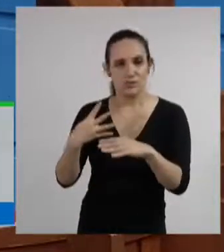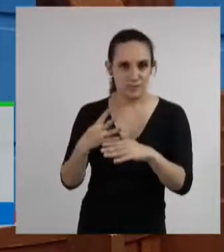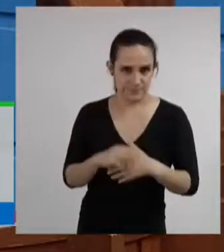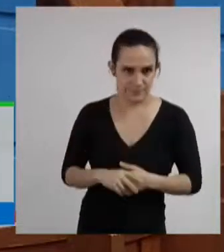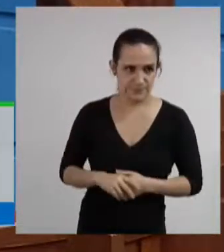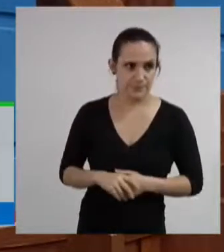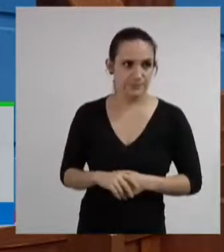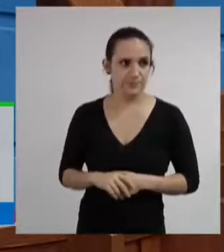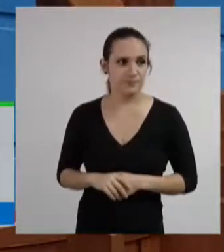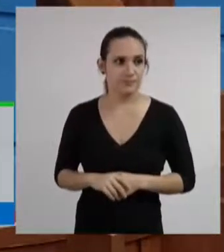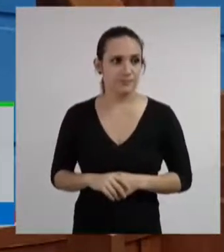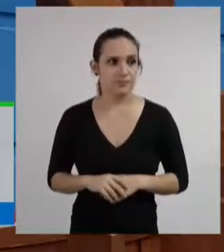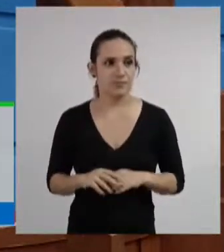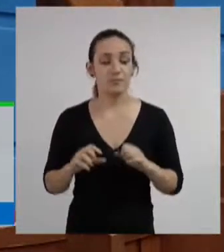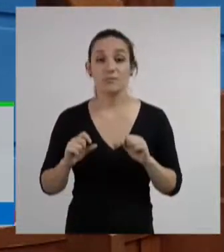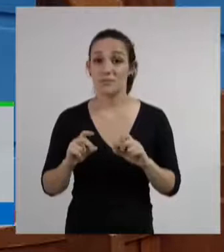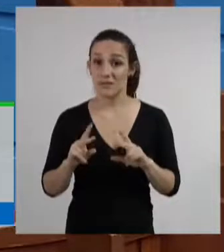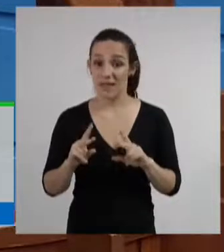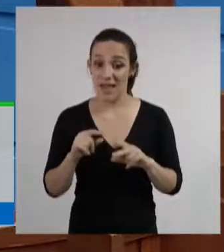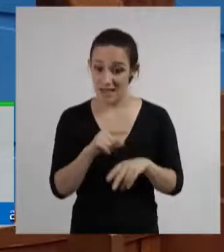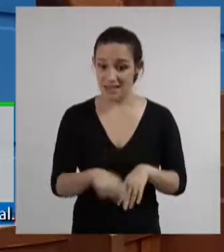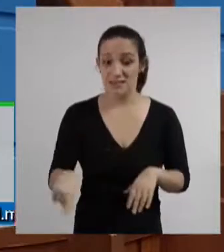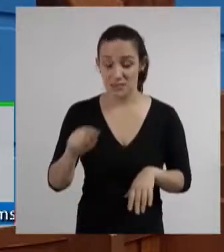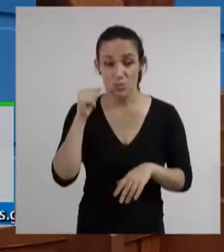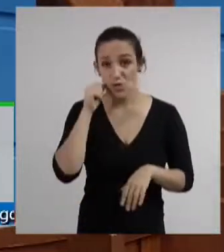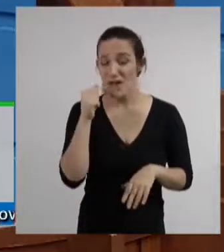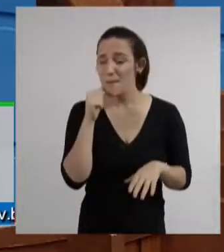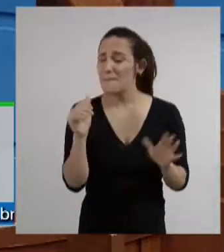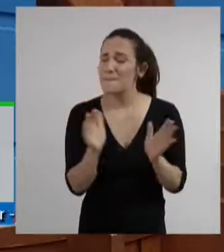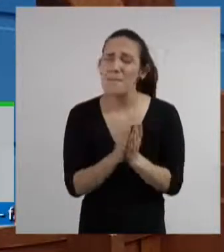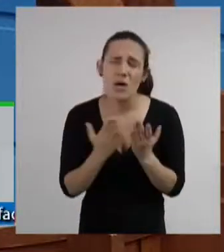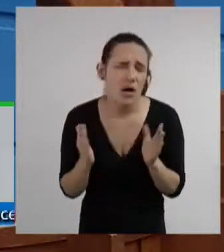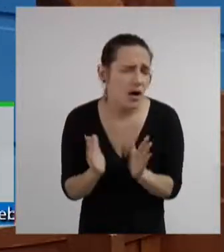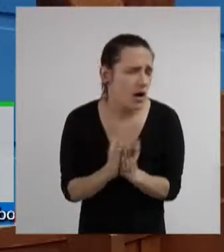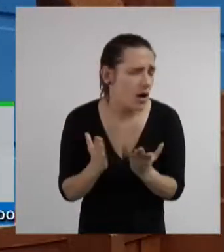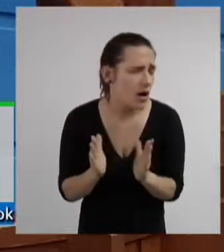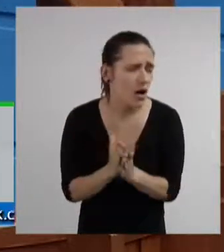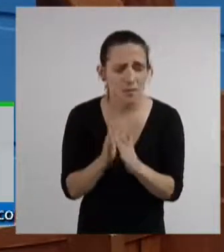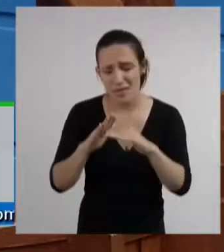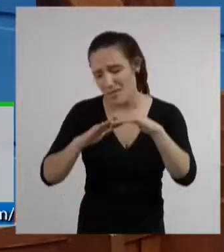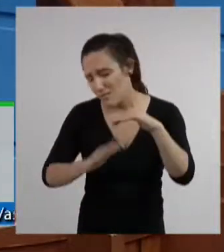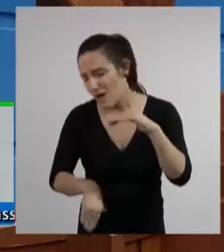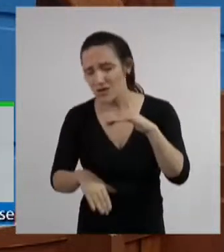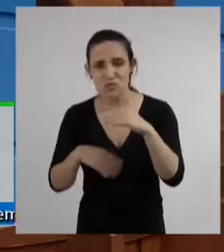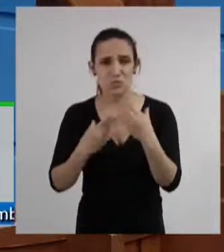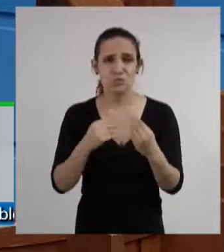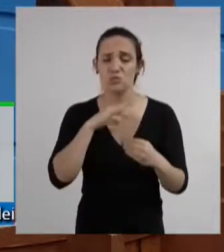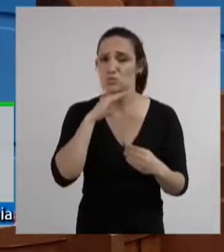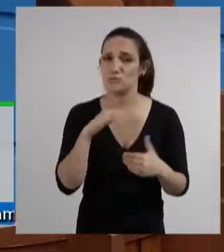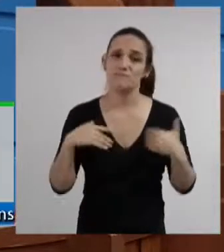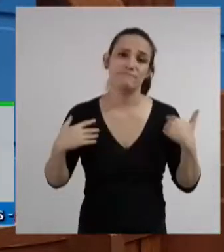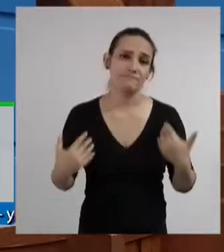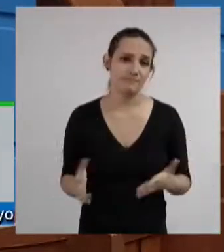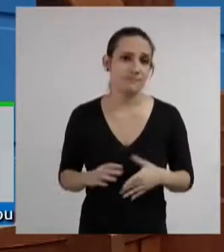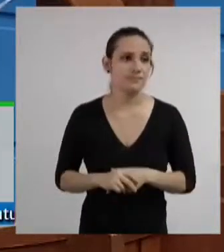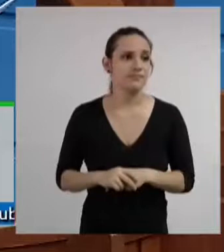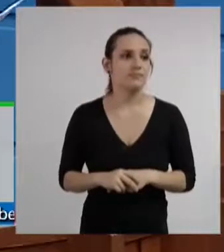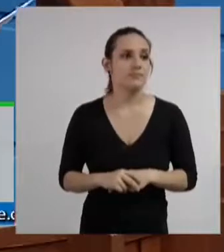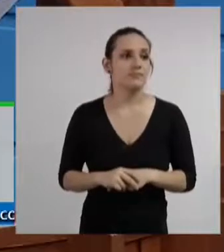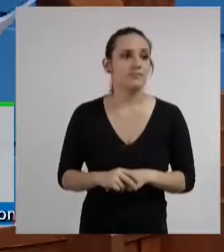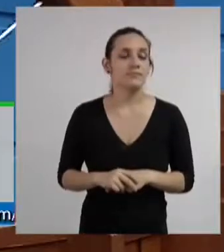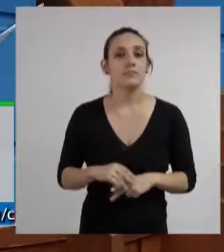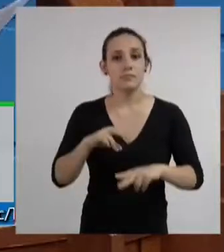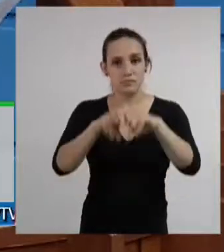56,9% estavam abaixo da linha da pobreza. Então, mais